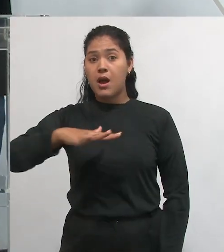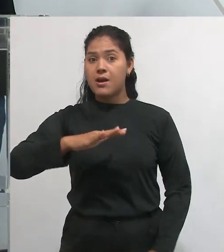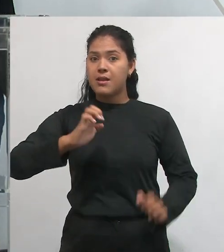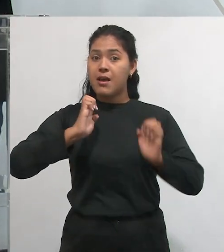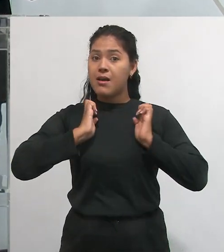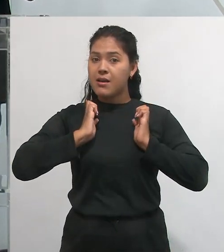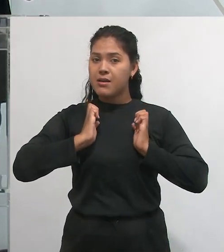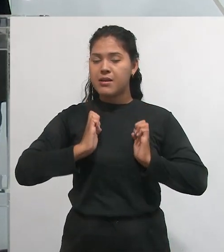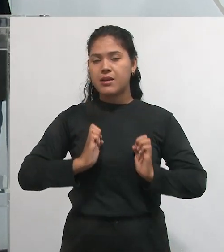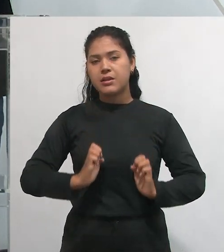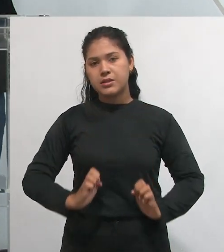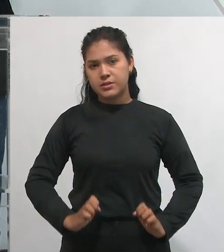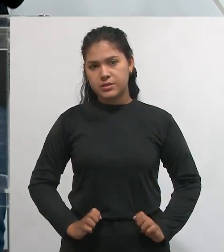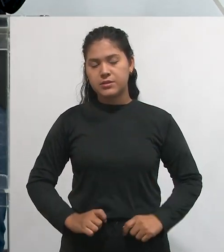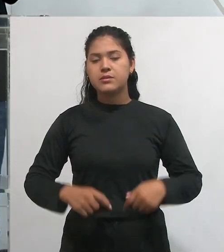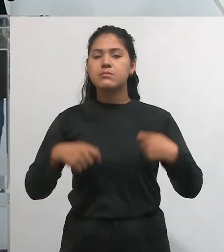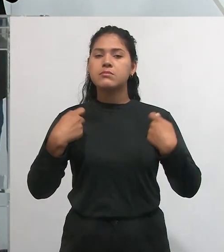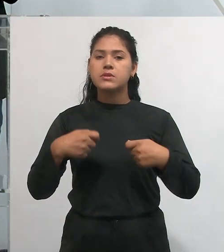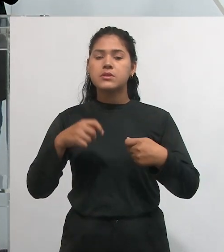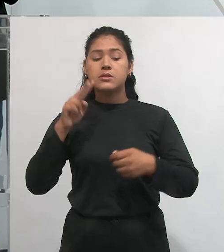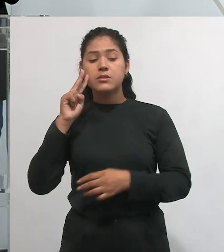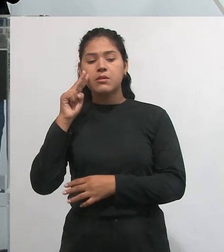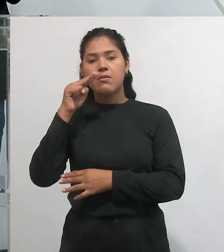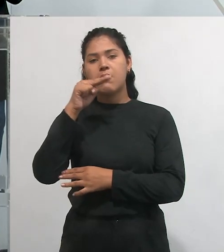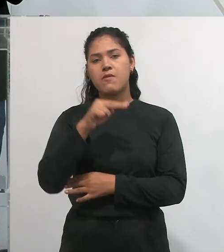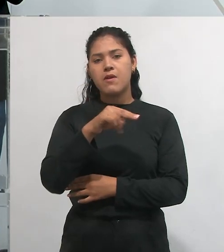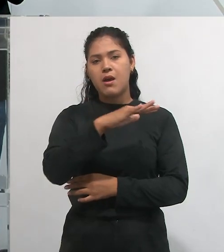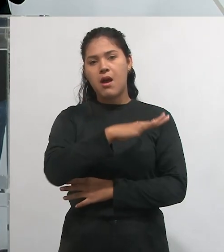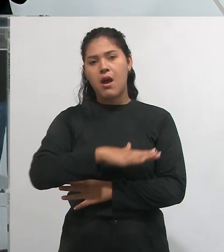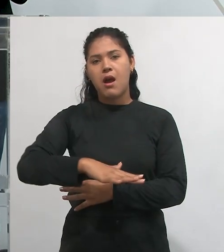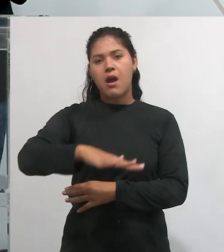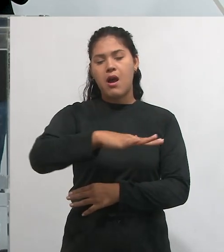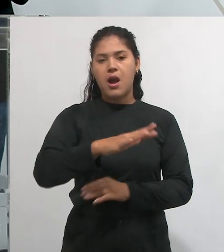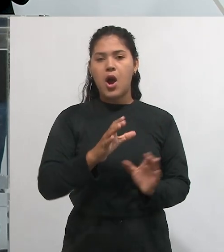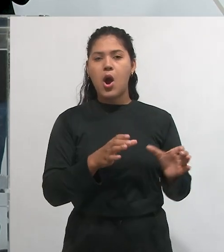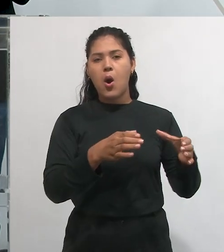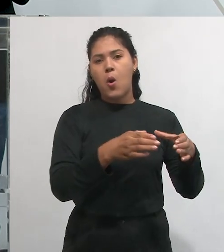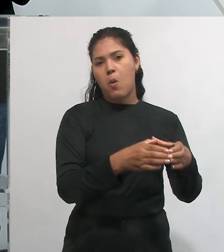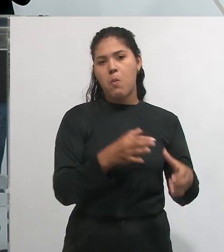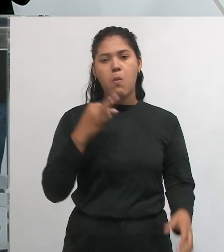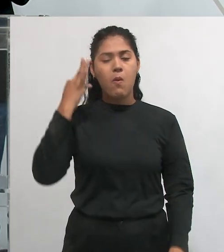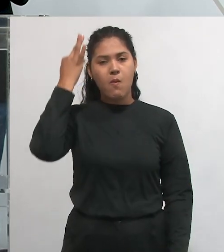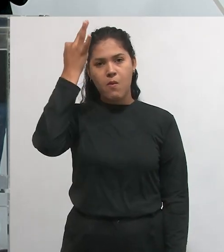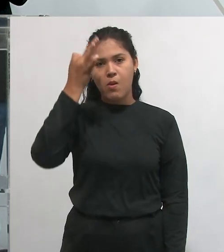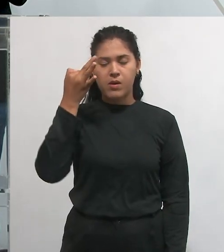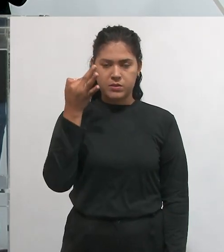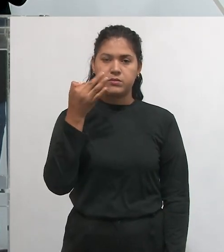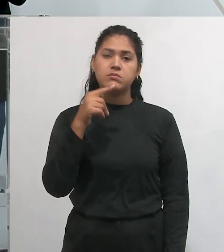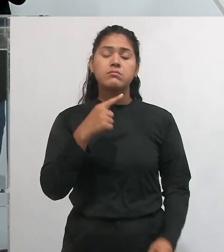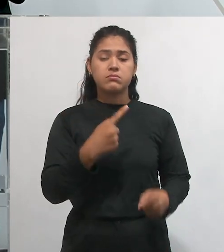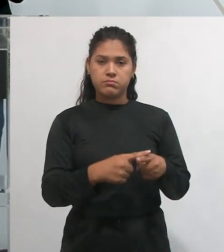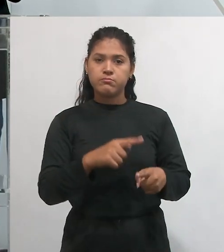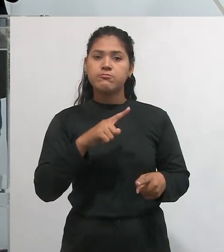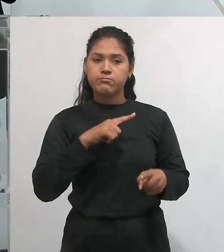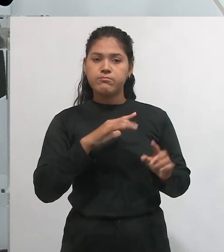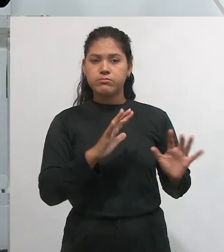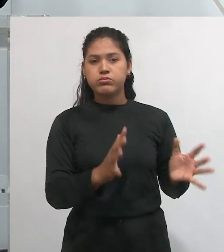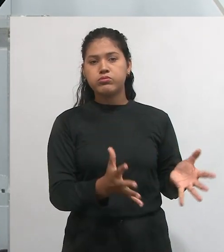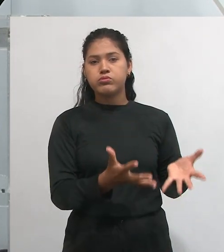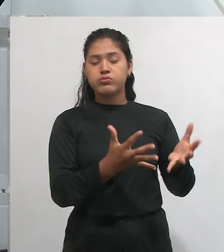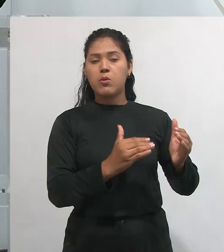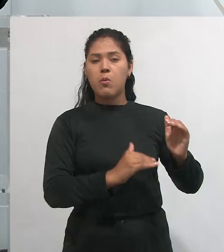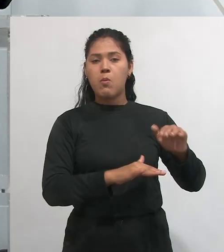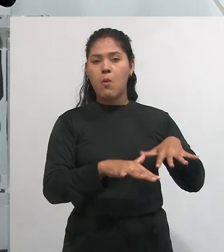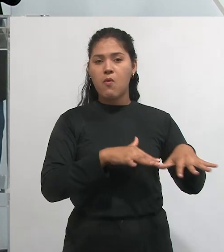retomarmos ao arcabouço em que os sofistas contribuíram para nós. E de